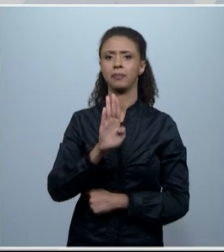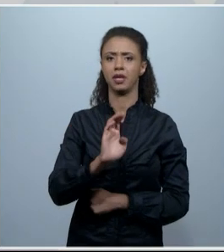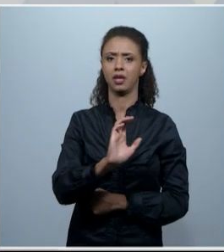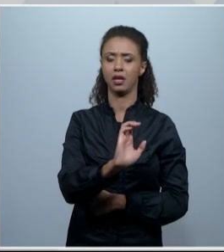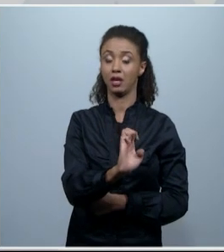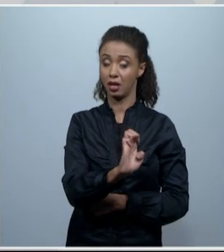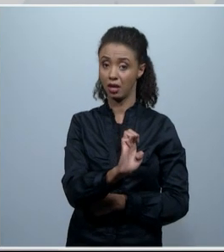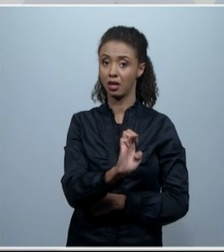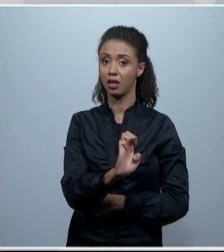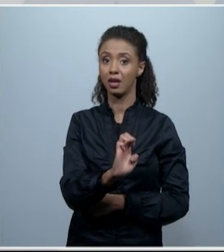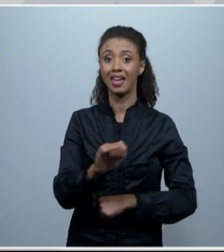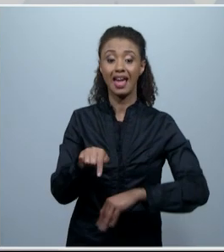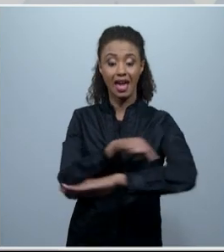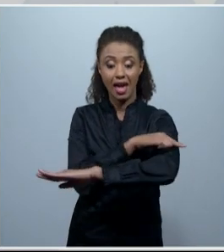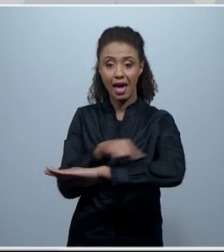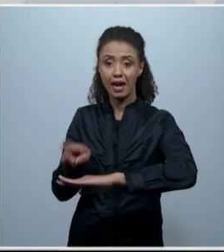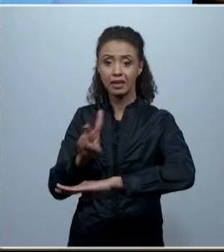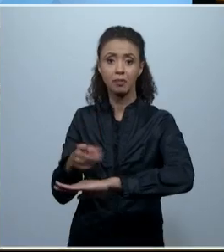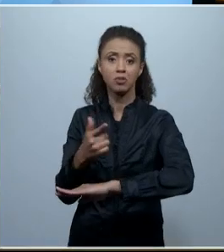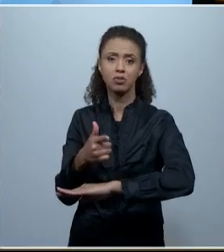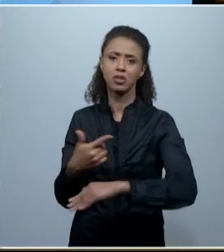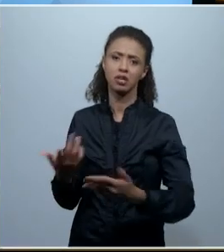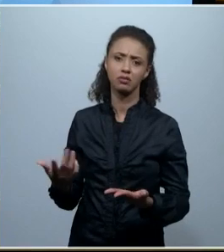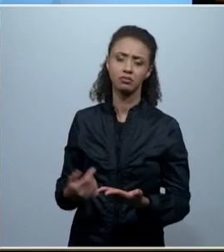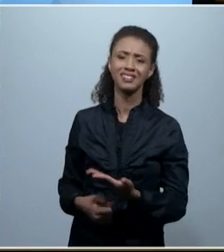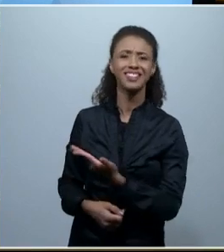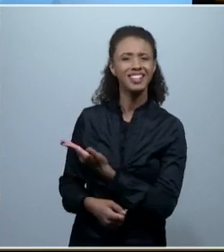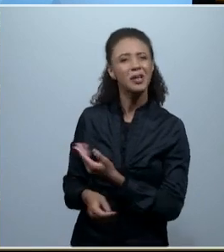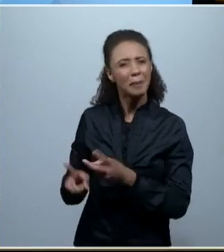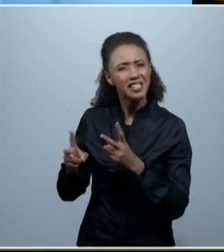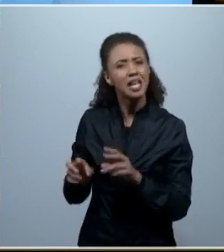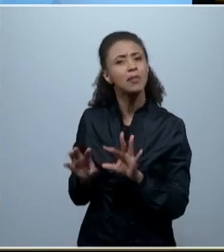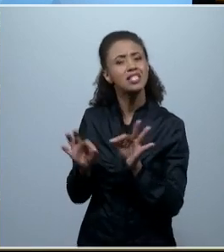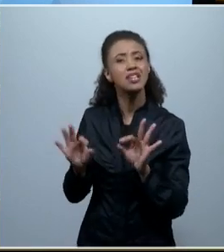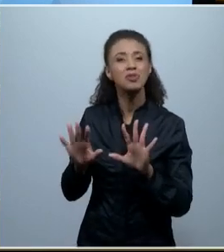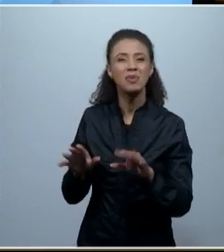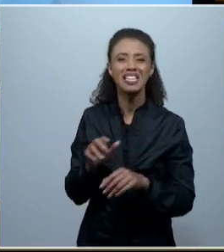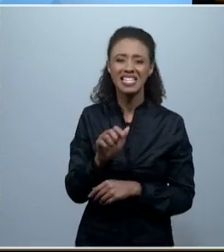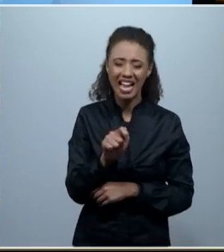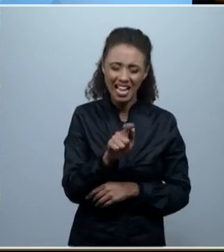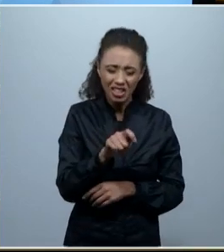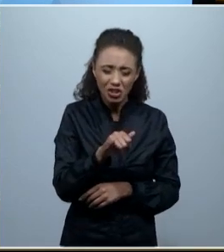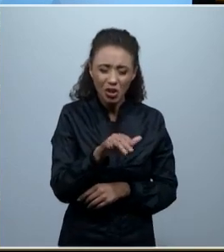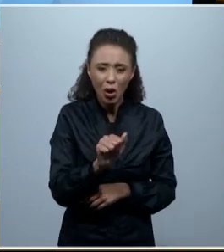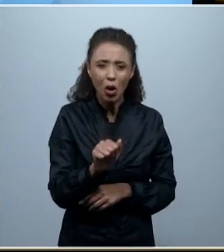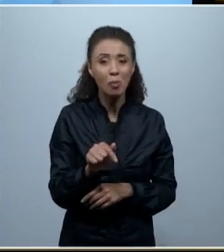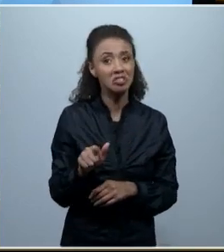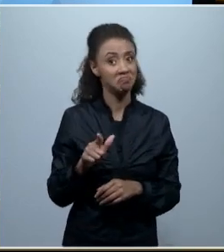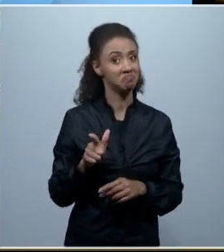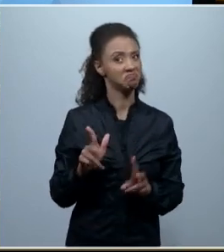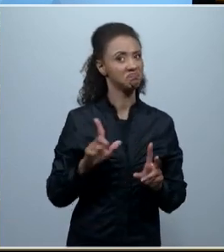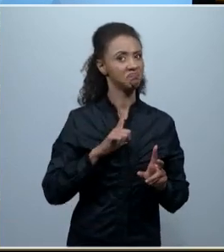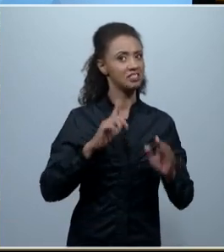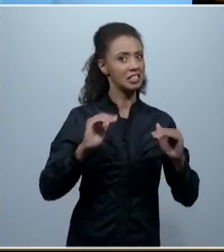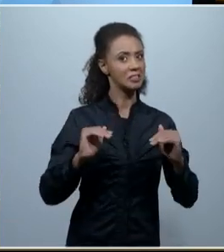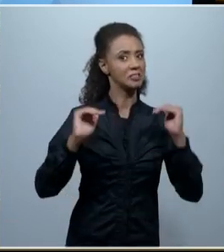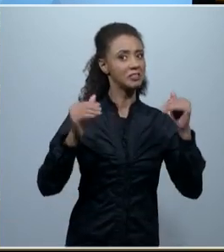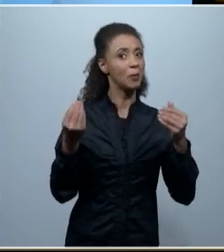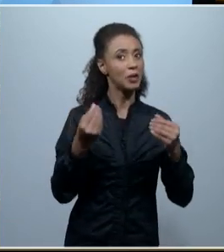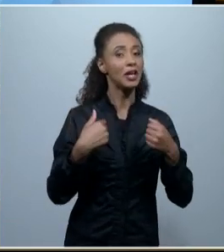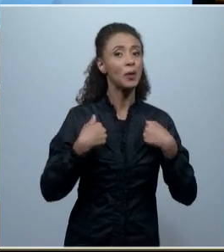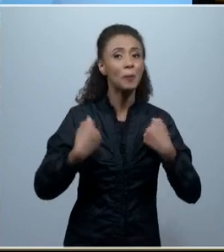numa mesma reta como no desenho está vendo uma coisa simples mas que axiomaticamente é sofisticada porque você tem que fazer